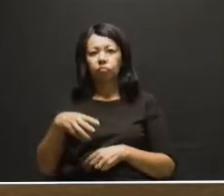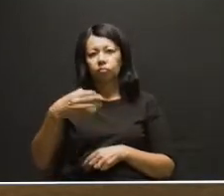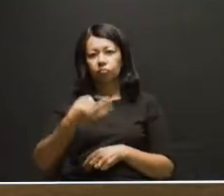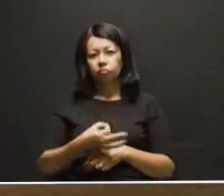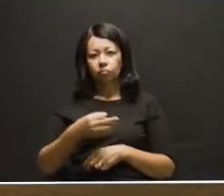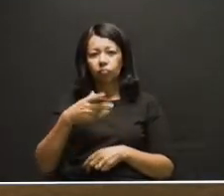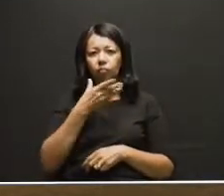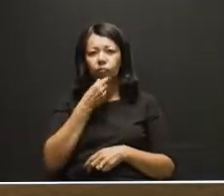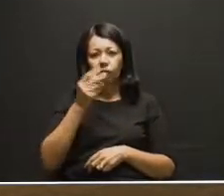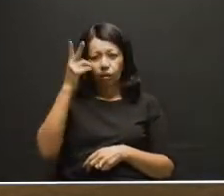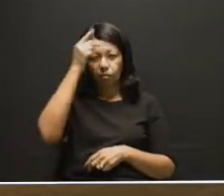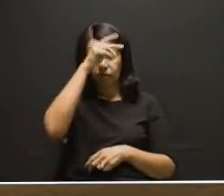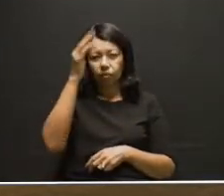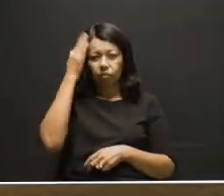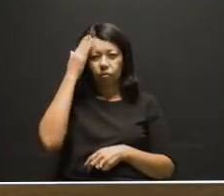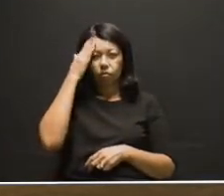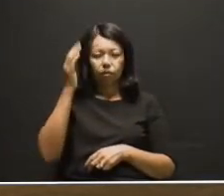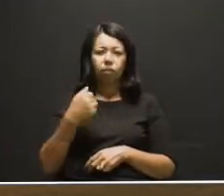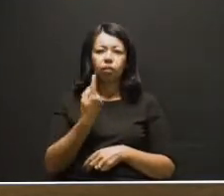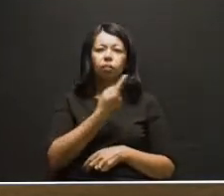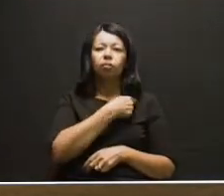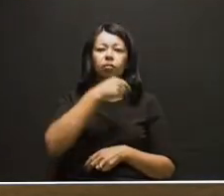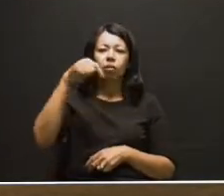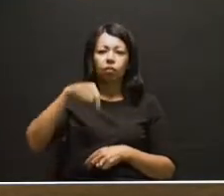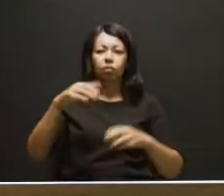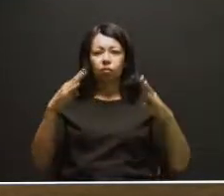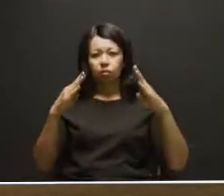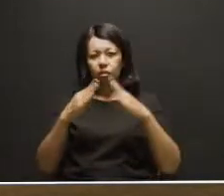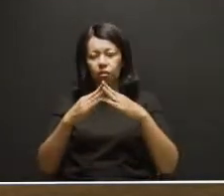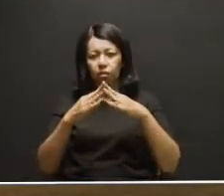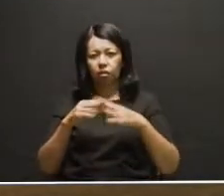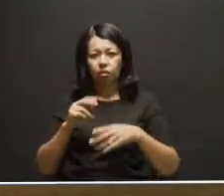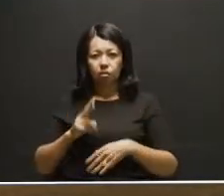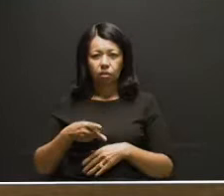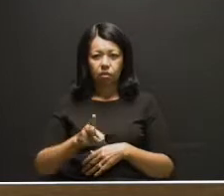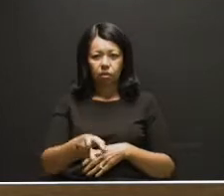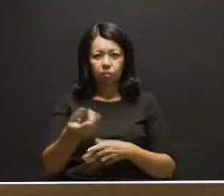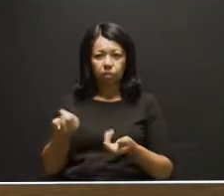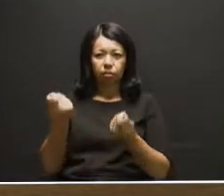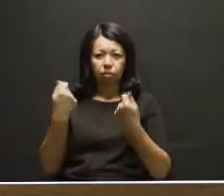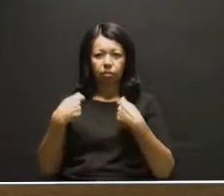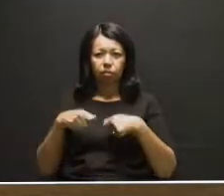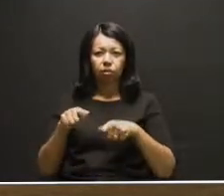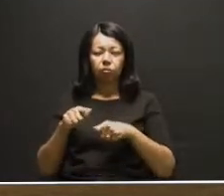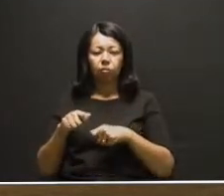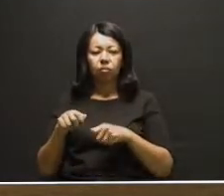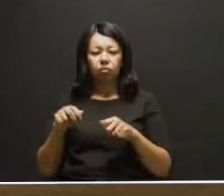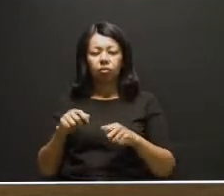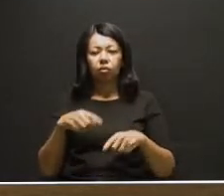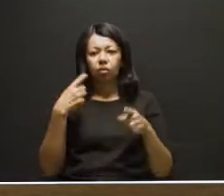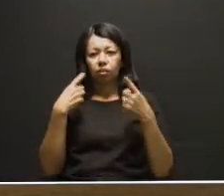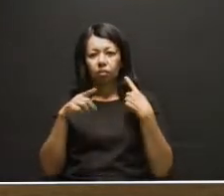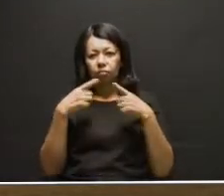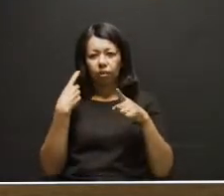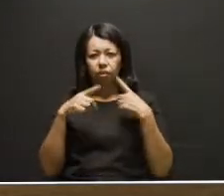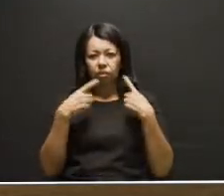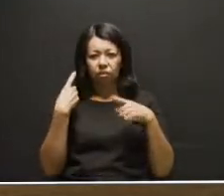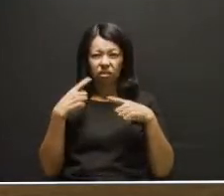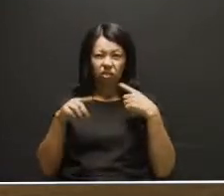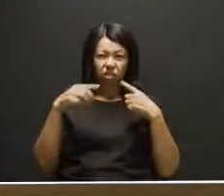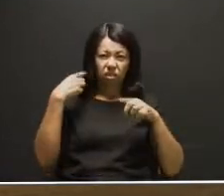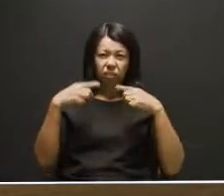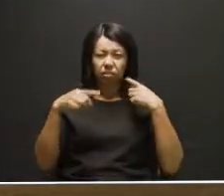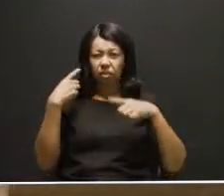sabe muito bem disso é de nós aqui nesta casa estamos toda vez recebendo diversas aí enxurradas de